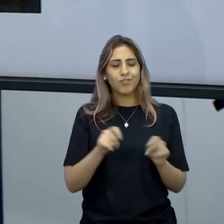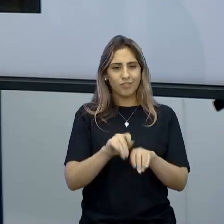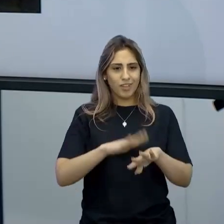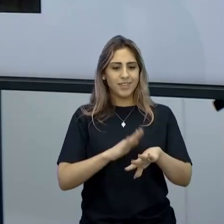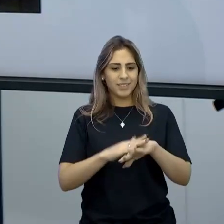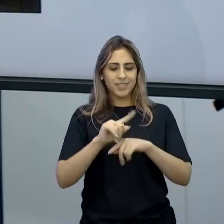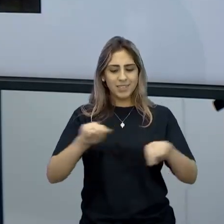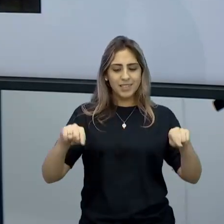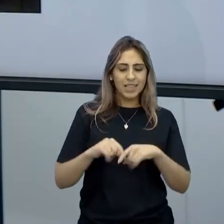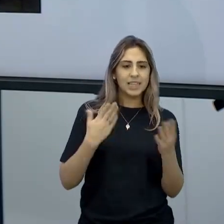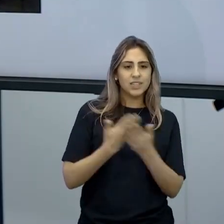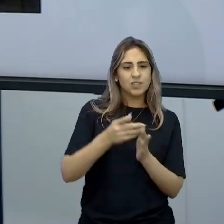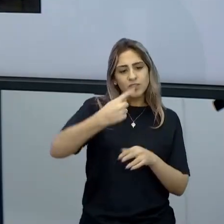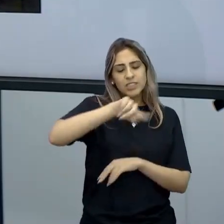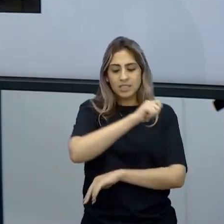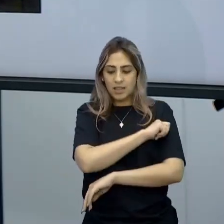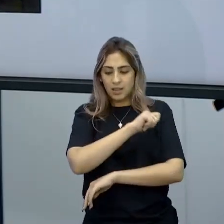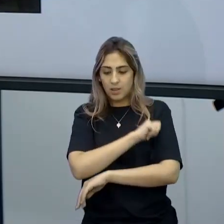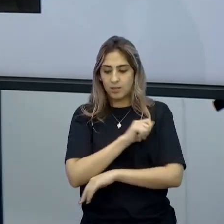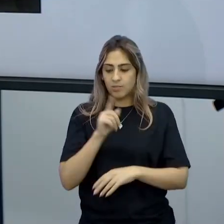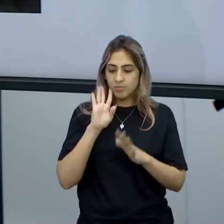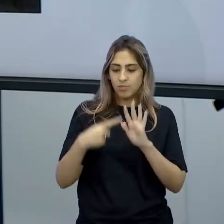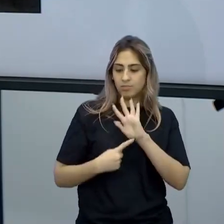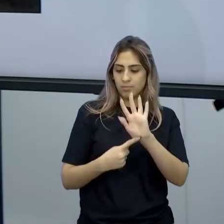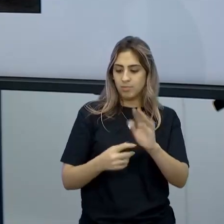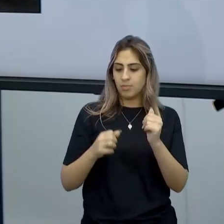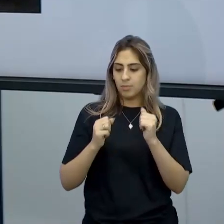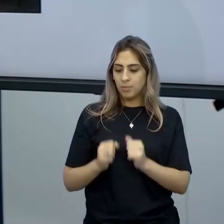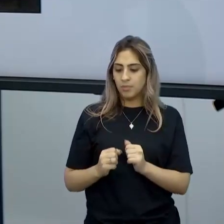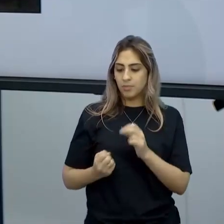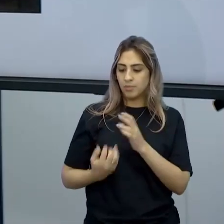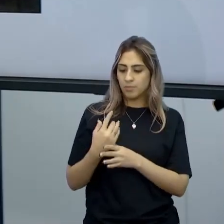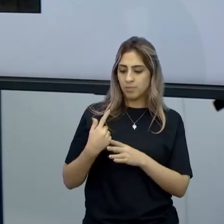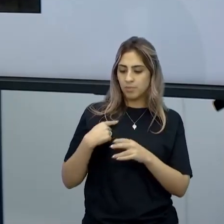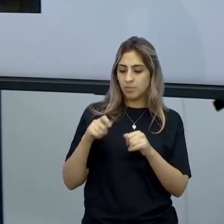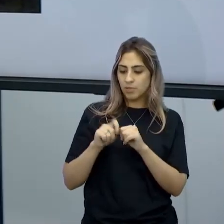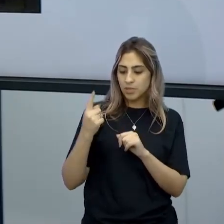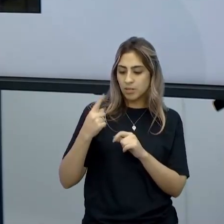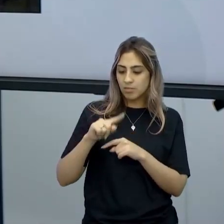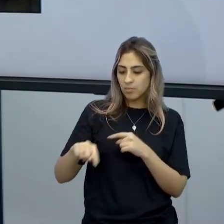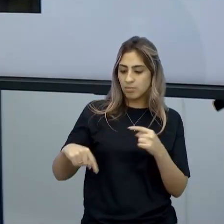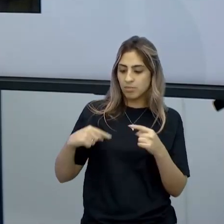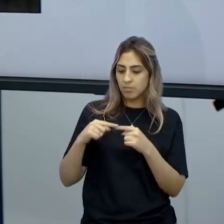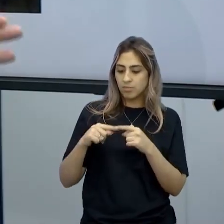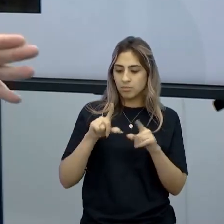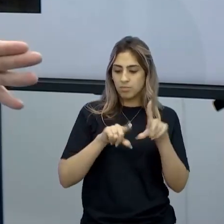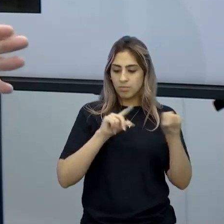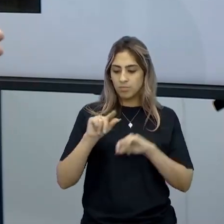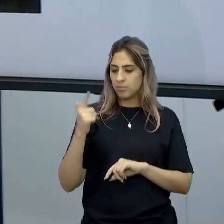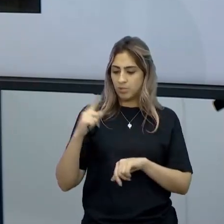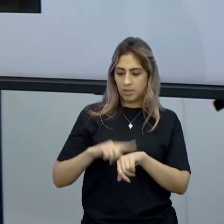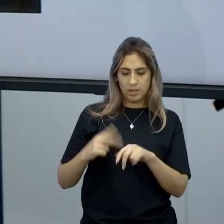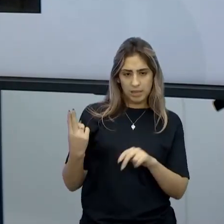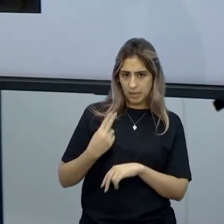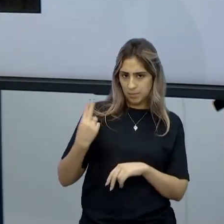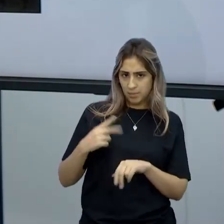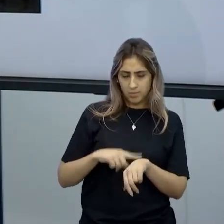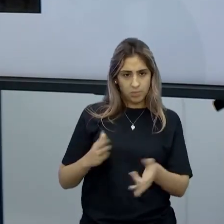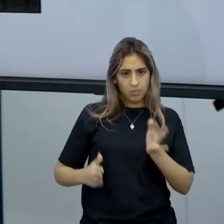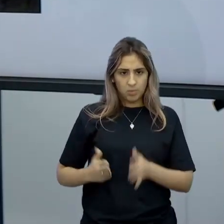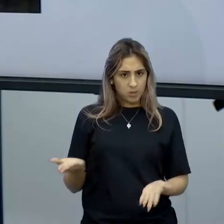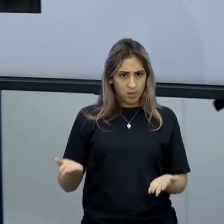sim, na sala de aula, você estudante, professor, pode aí vai já fazer uma ponte e fazer essa construção aí. Se não deu tempo agora nesse momento,